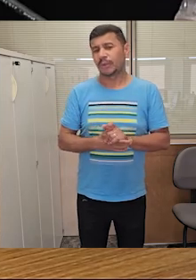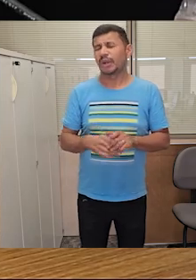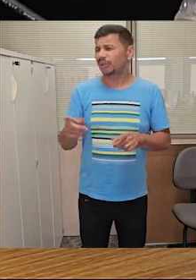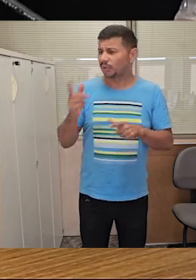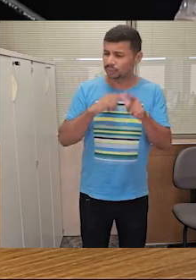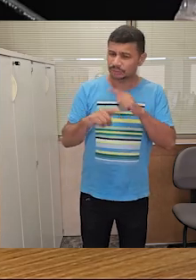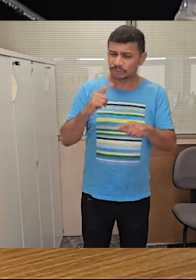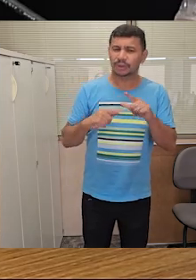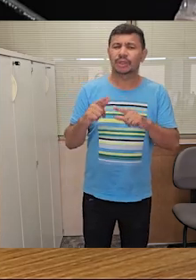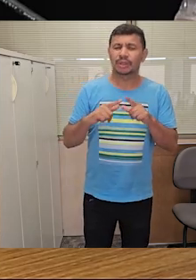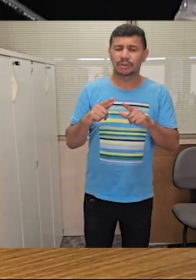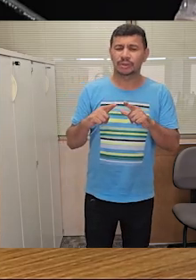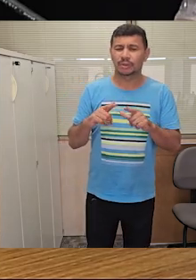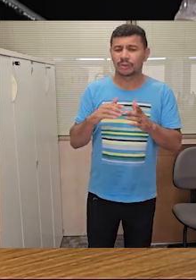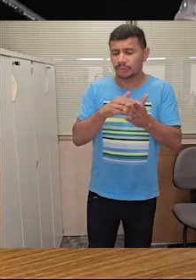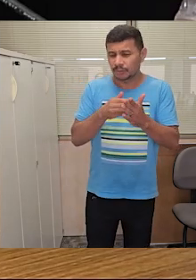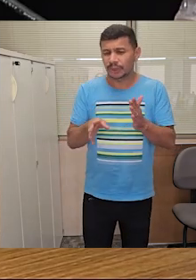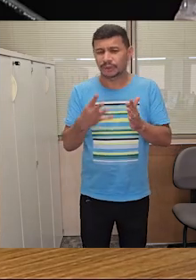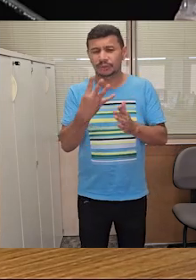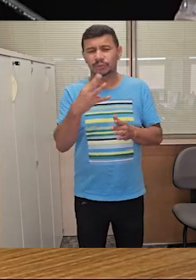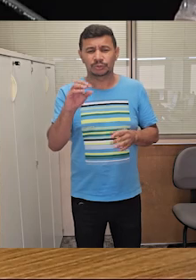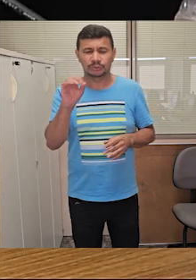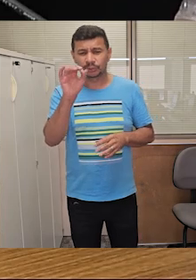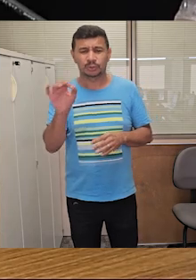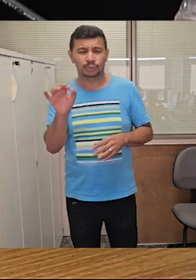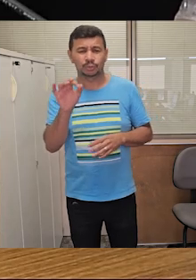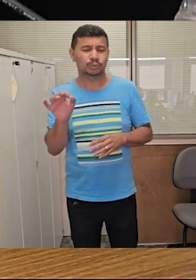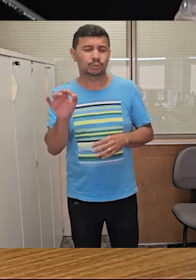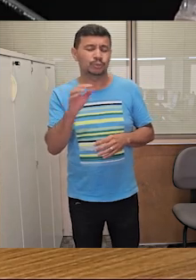salariais. Os trabalhadores perderam 40% do salário,